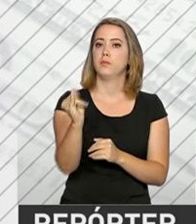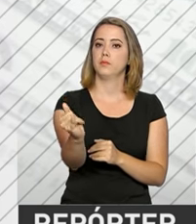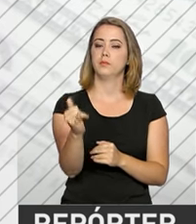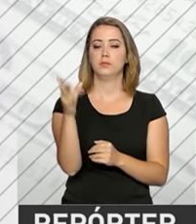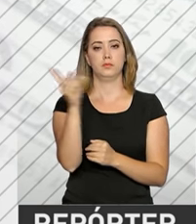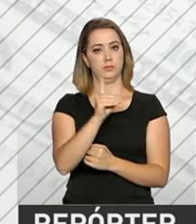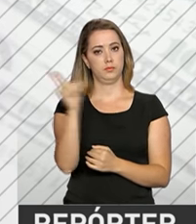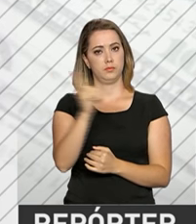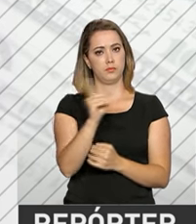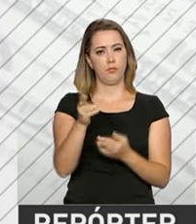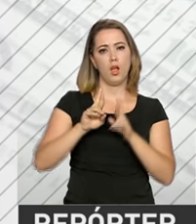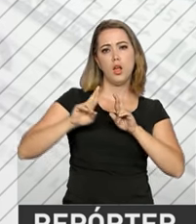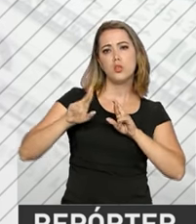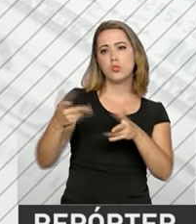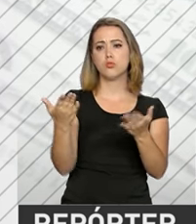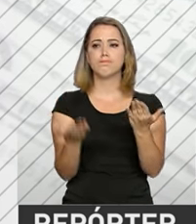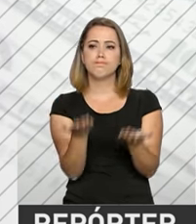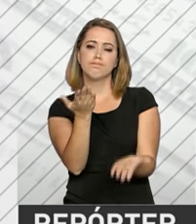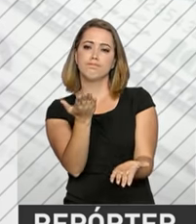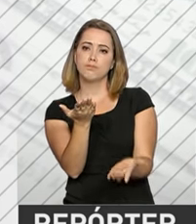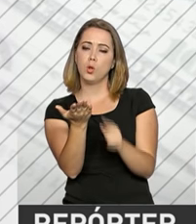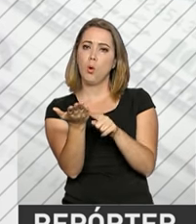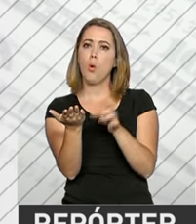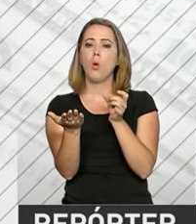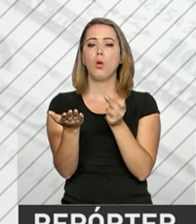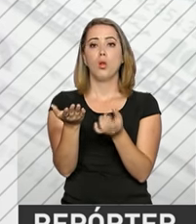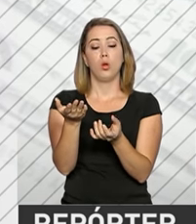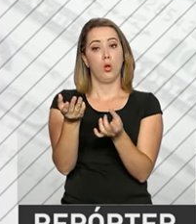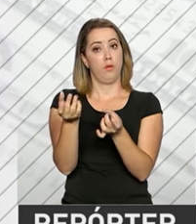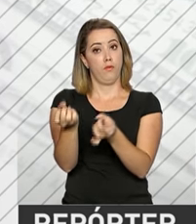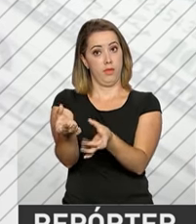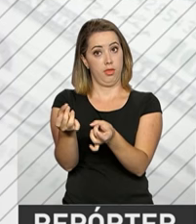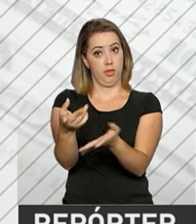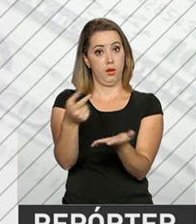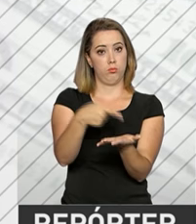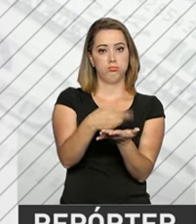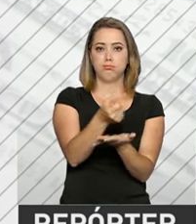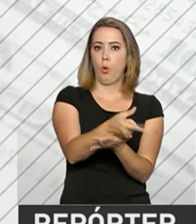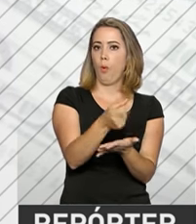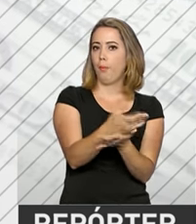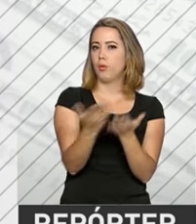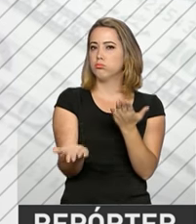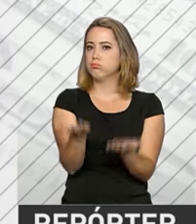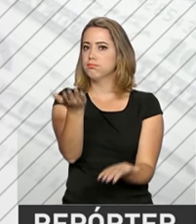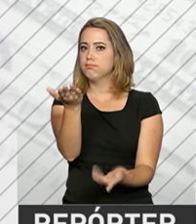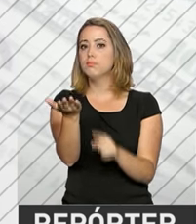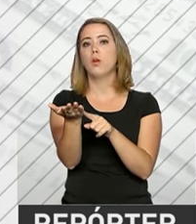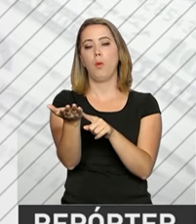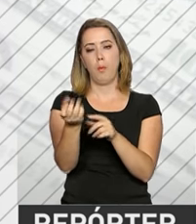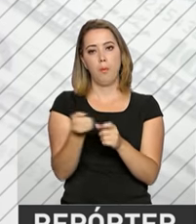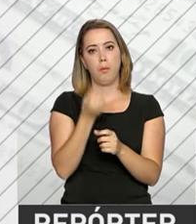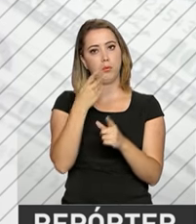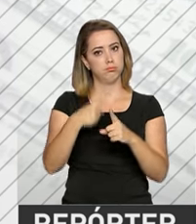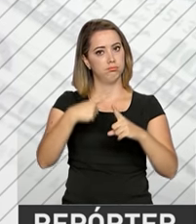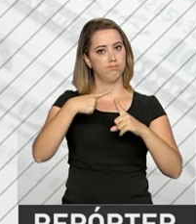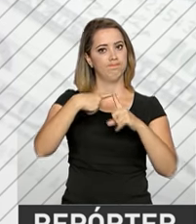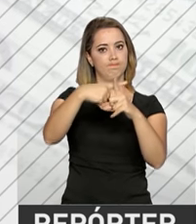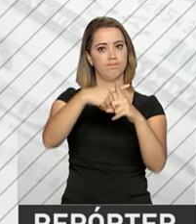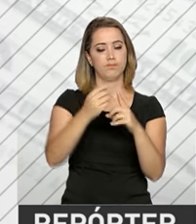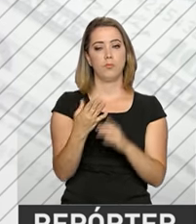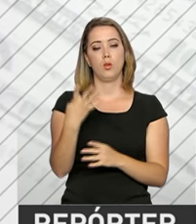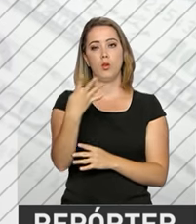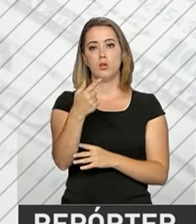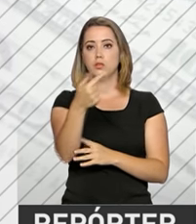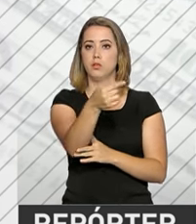Dólares a diferença entre o que o Brasil comprou de fora e o que vendeu para outros países rendeu um saldo positivo de quase